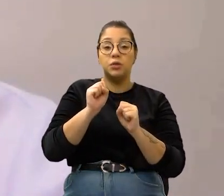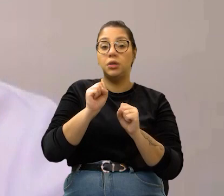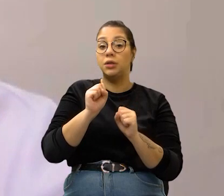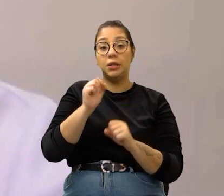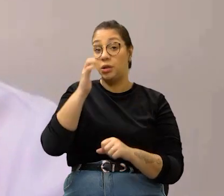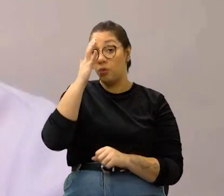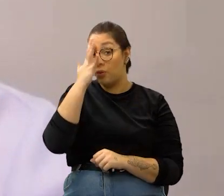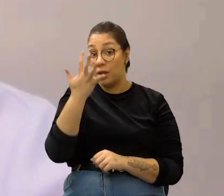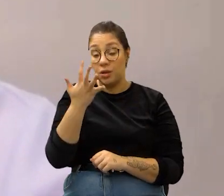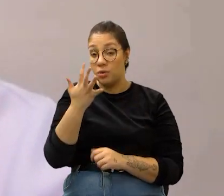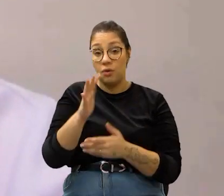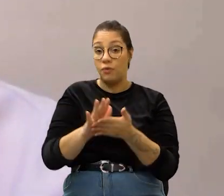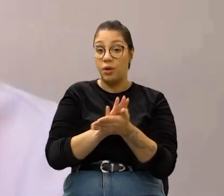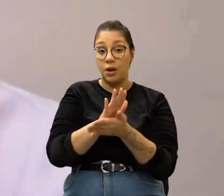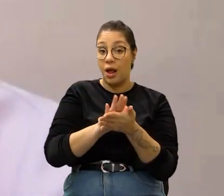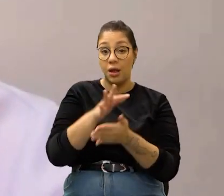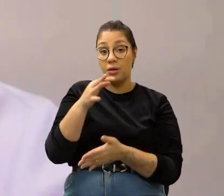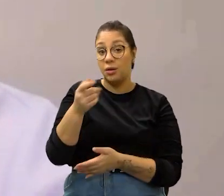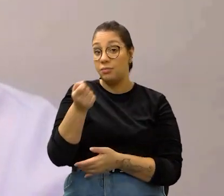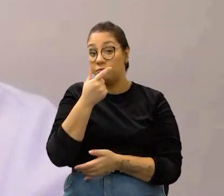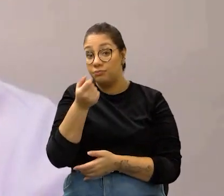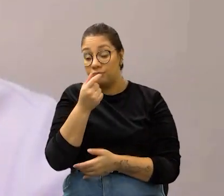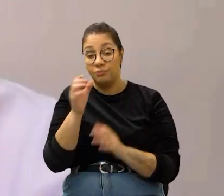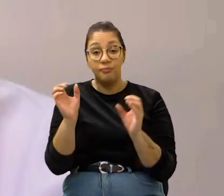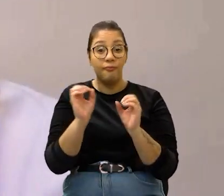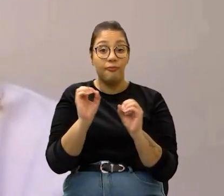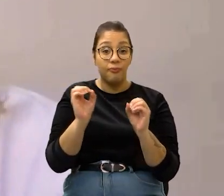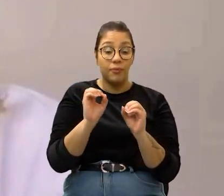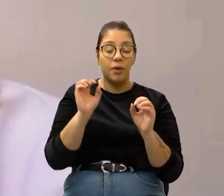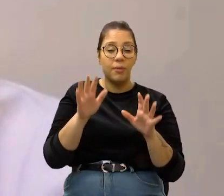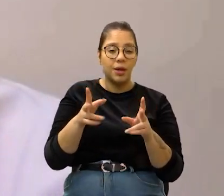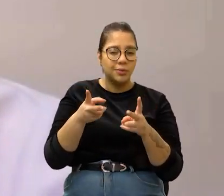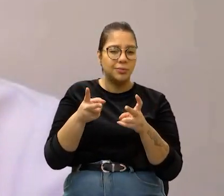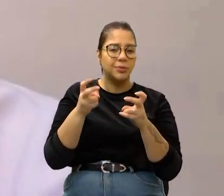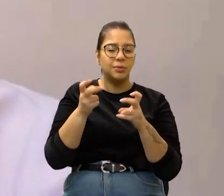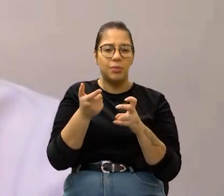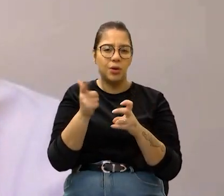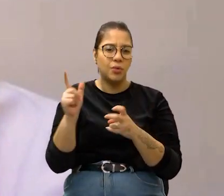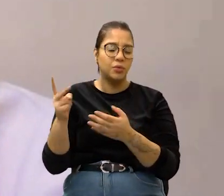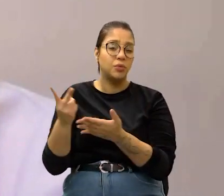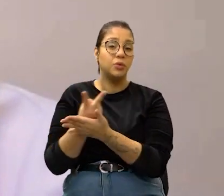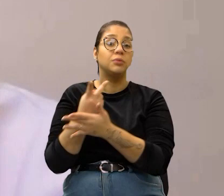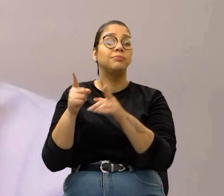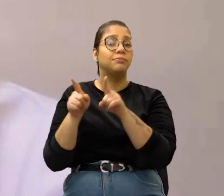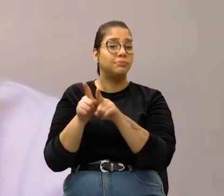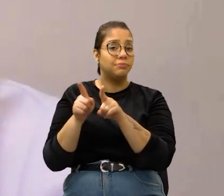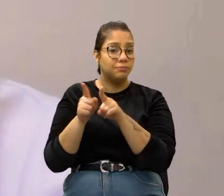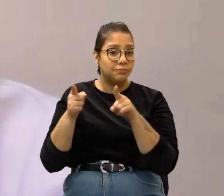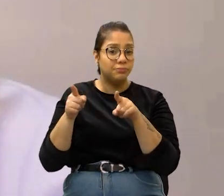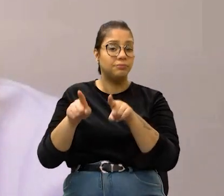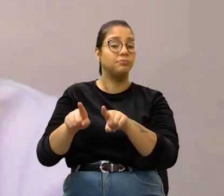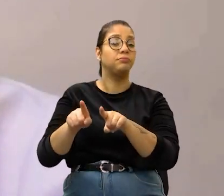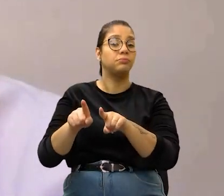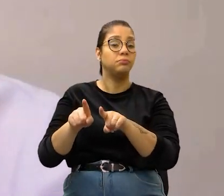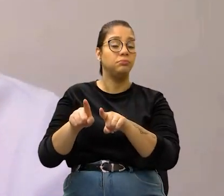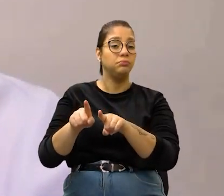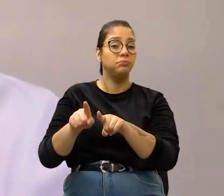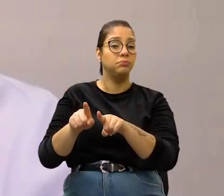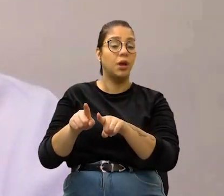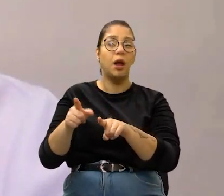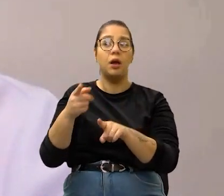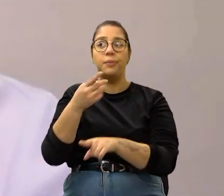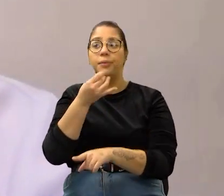me resolvendo, nem com o uso de analgésicos, mas observar os outros sinais também. Então, o paciente